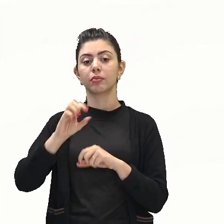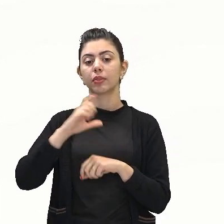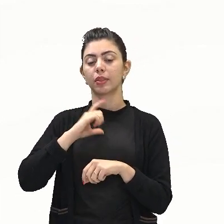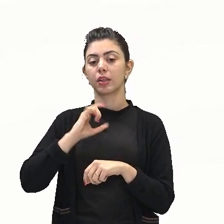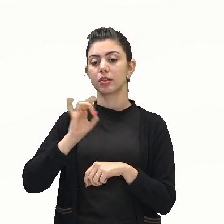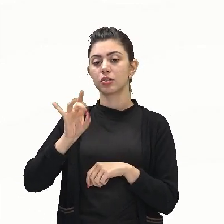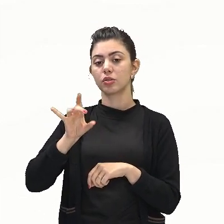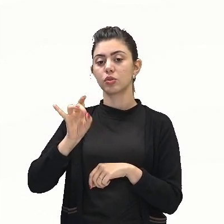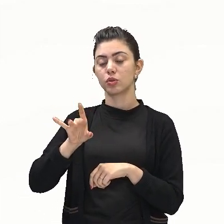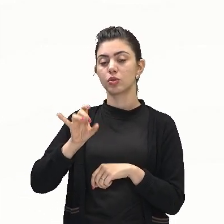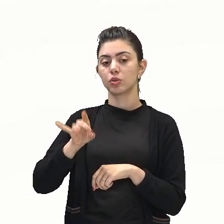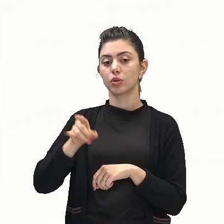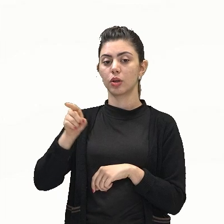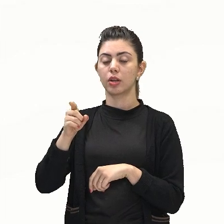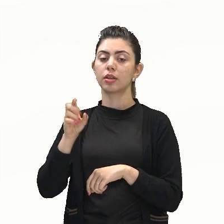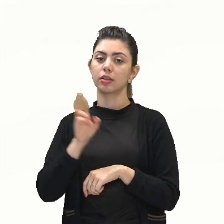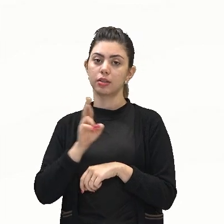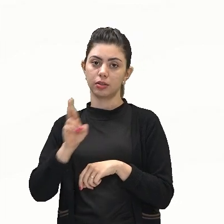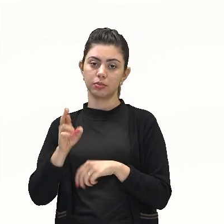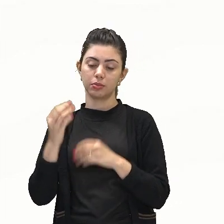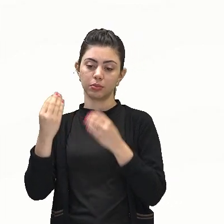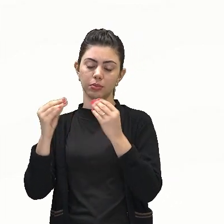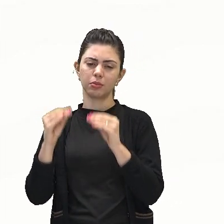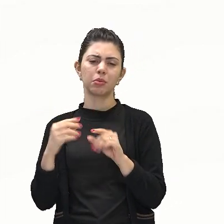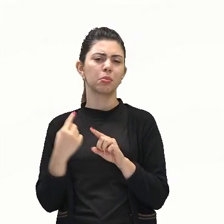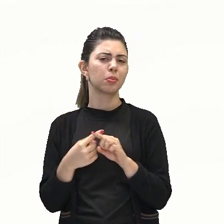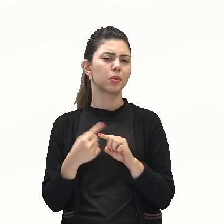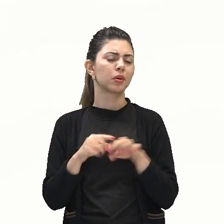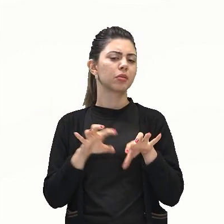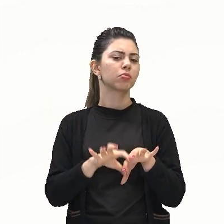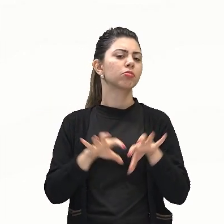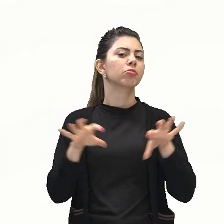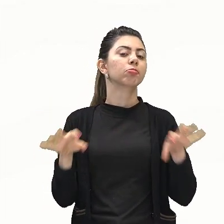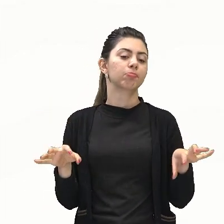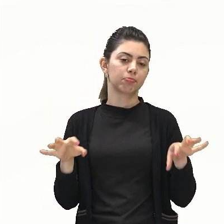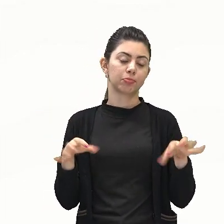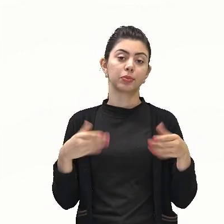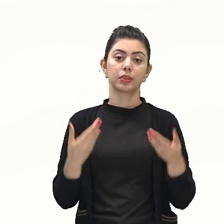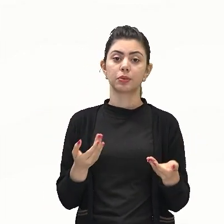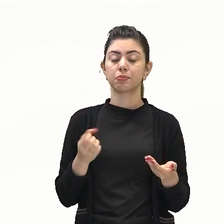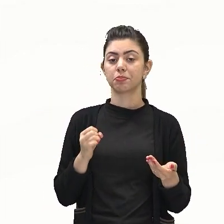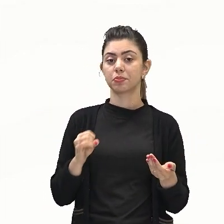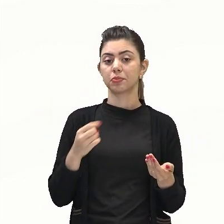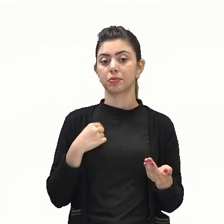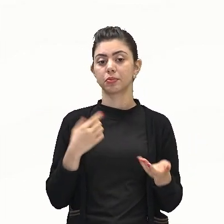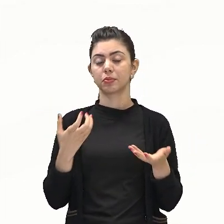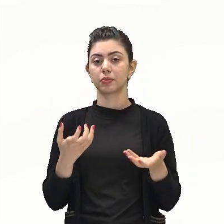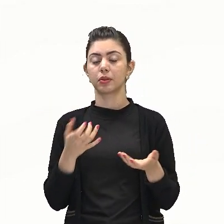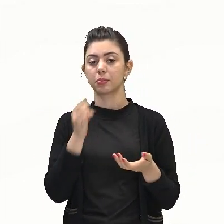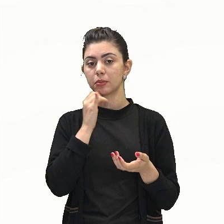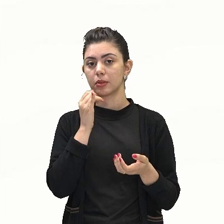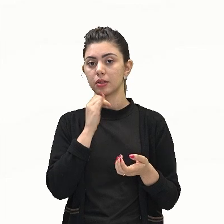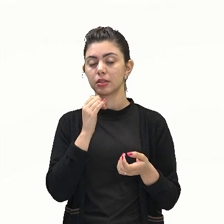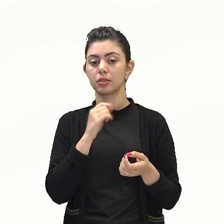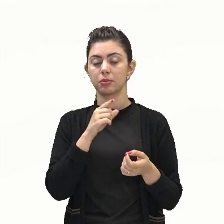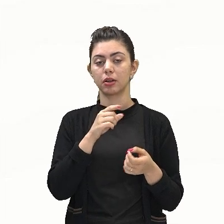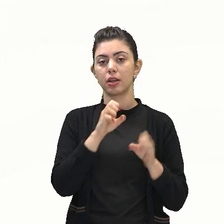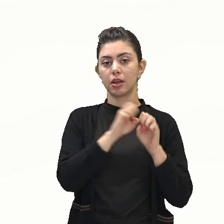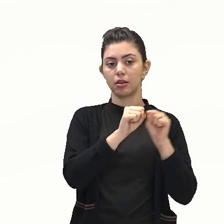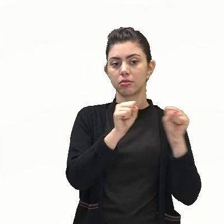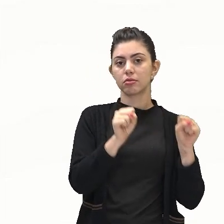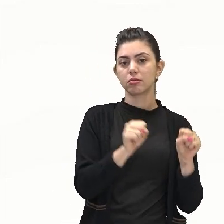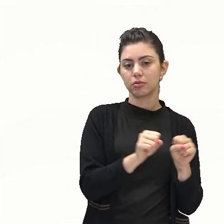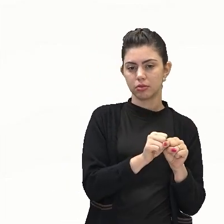termos independentes. Professor, por que está separado assim? Porque se eu quiser voltar lá para aquele meu sistema no